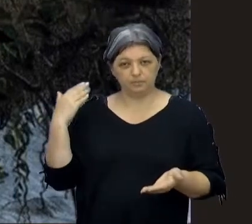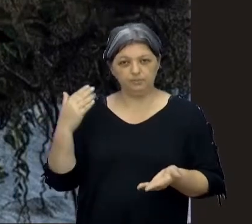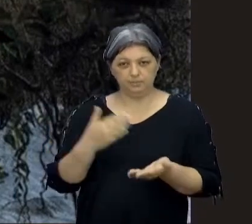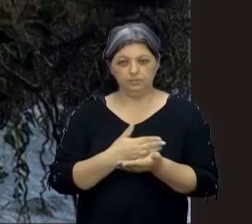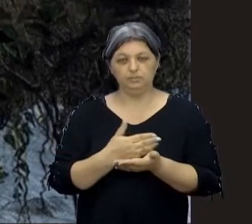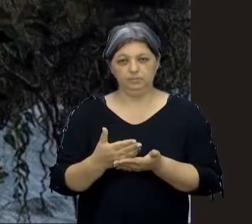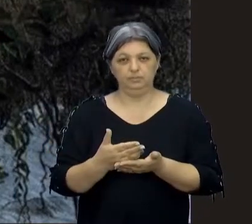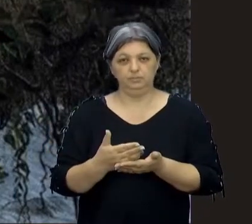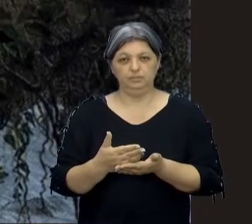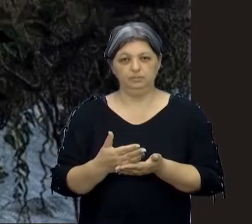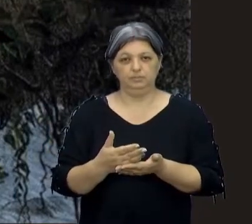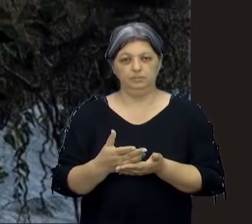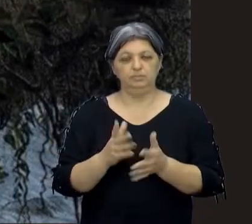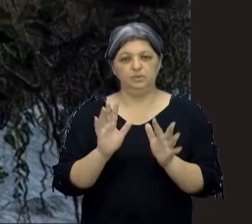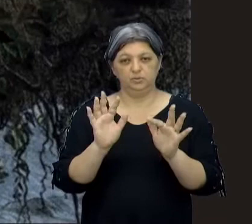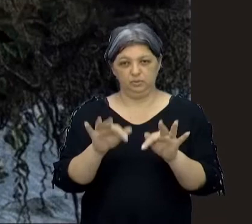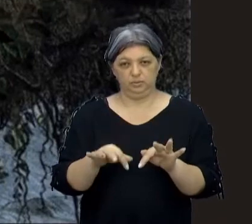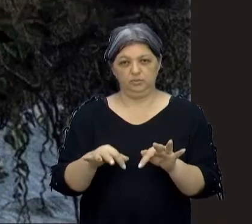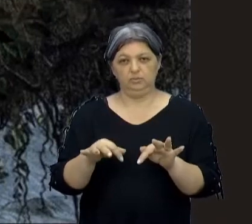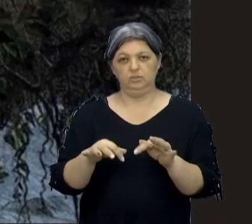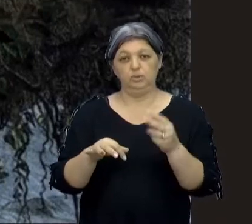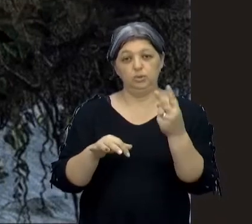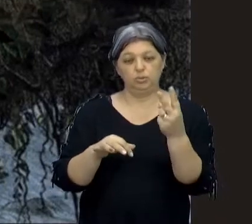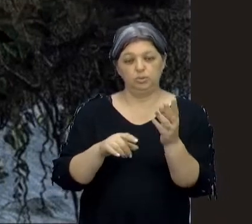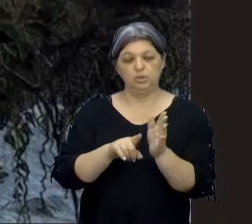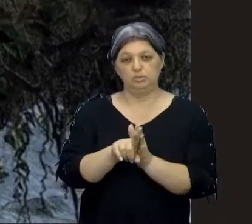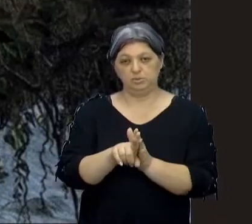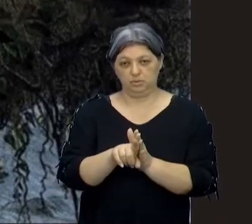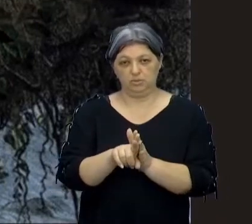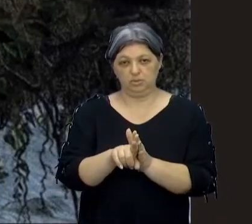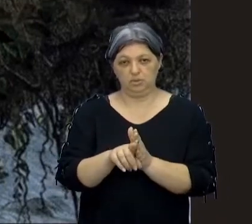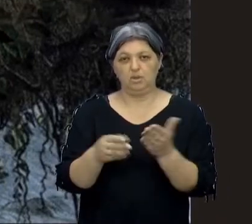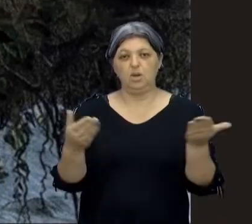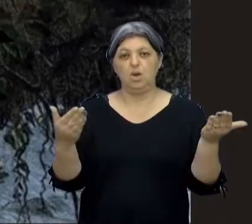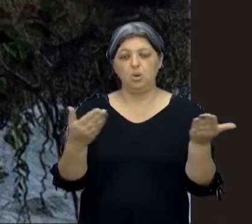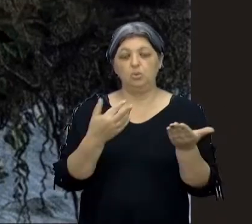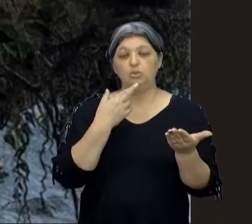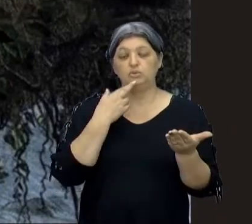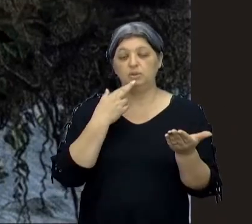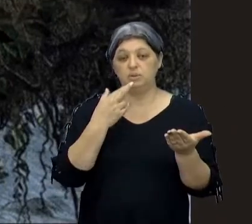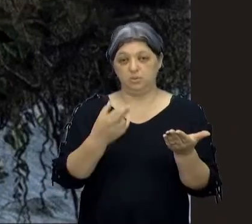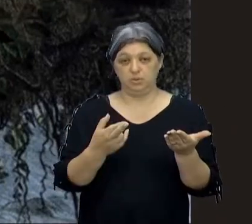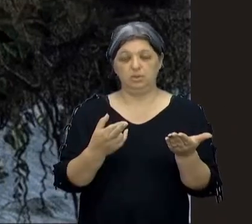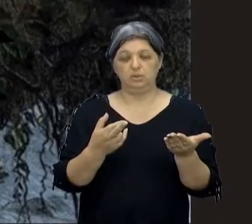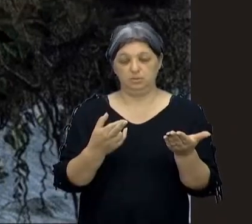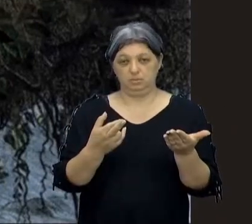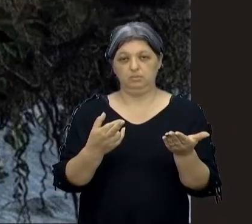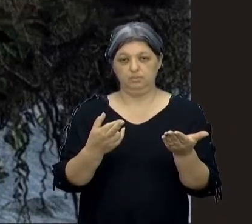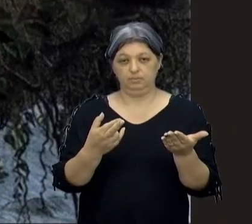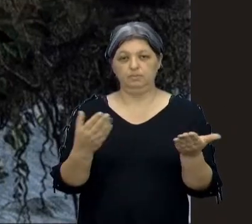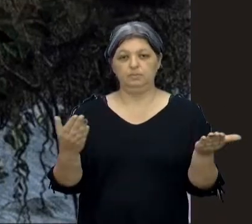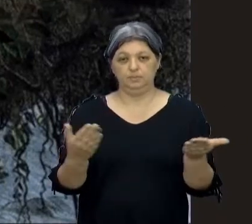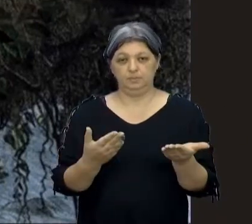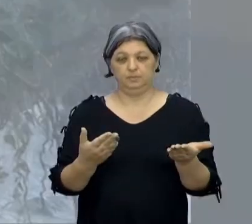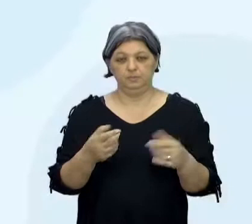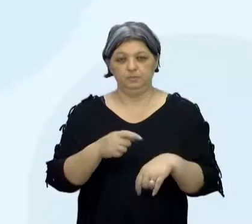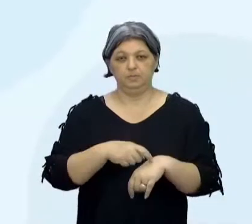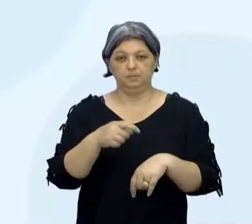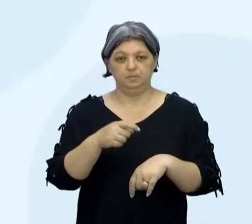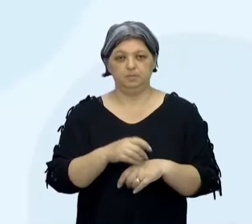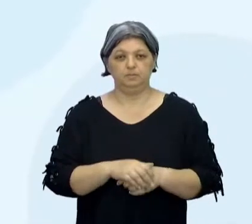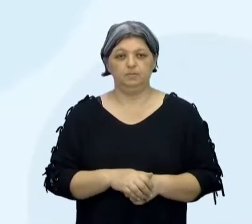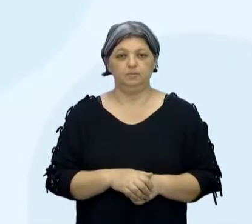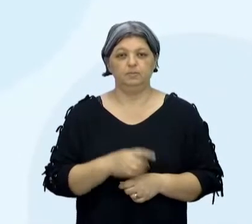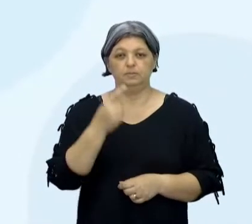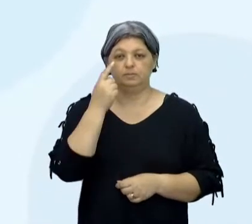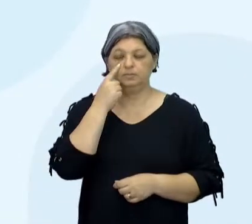introdução ela terminou com dois questionamentos e é o que a gente vai responder a partir de agora aí na